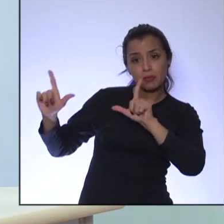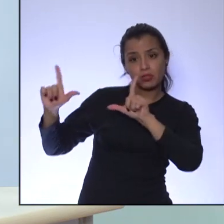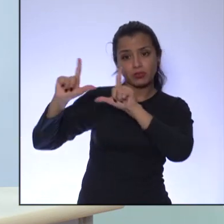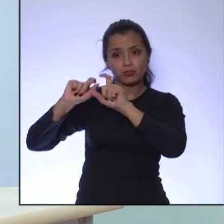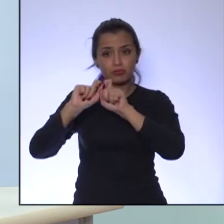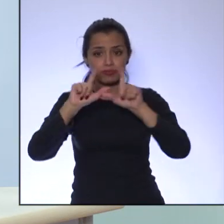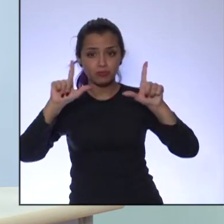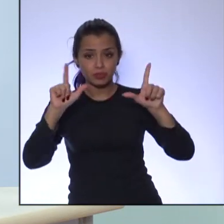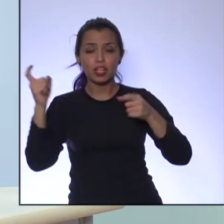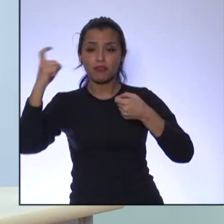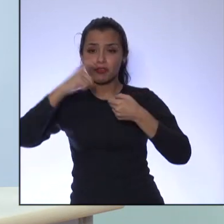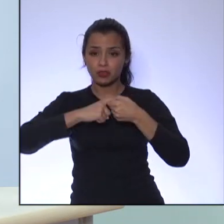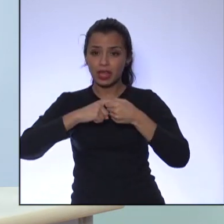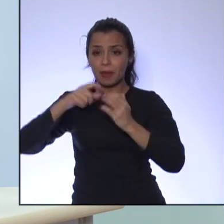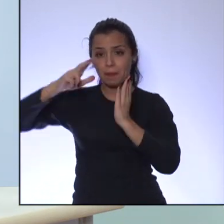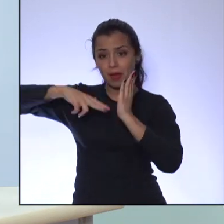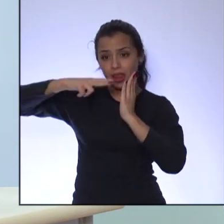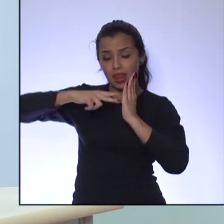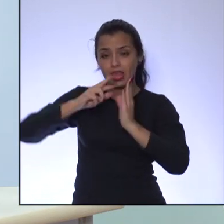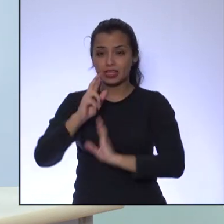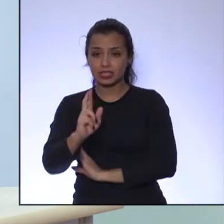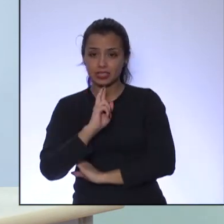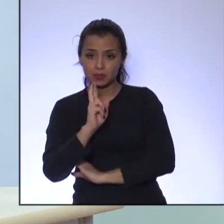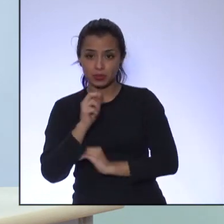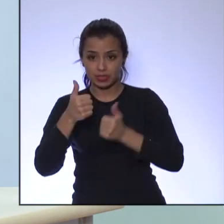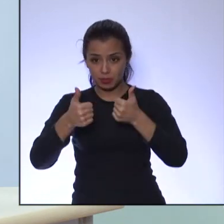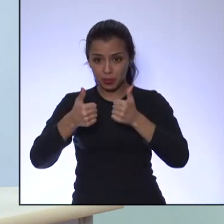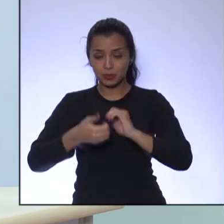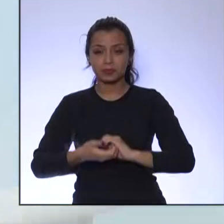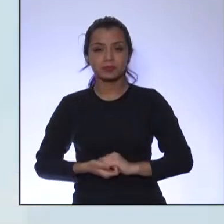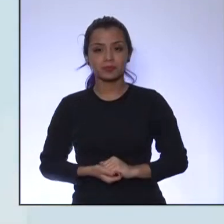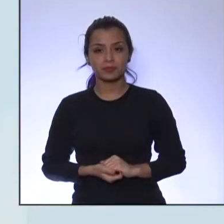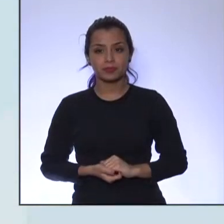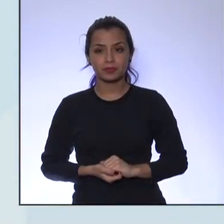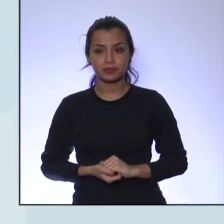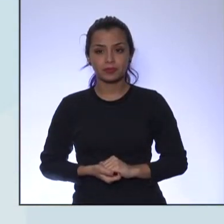que vocês colocaram aí no aplicativo, tá bom?